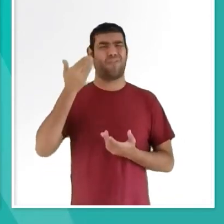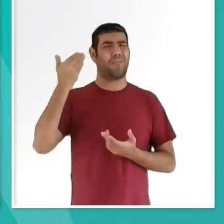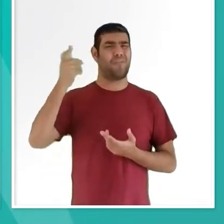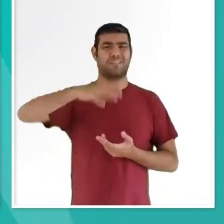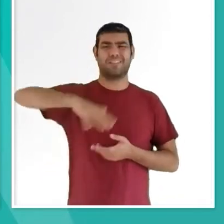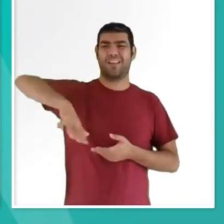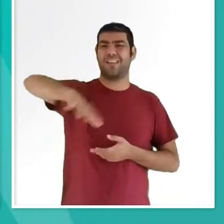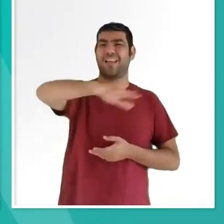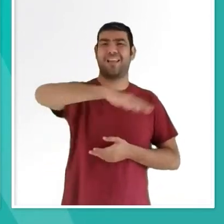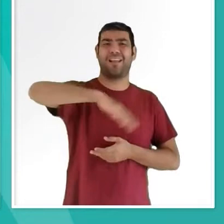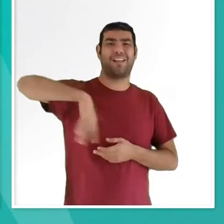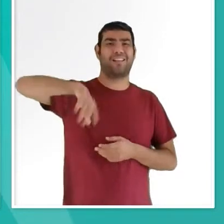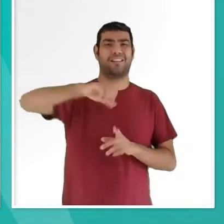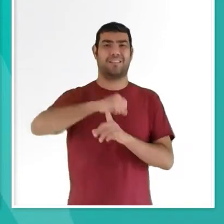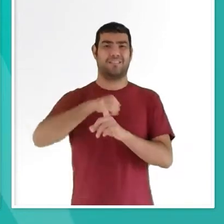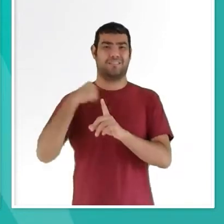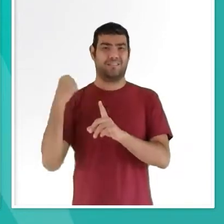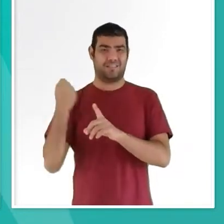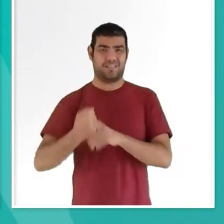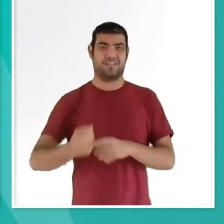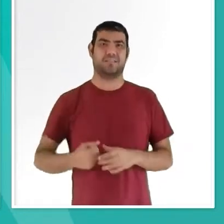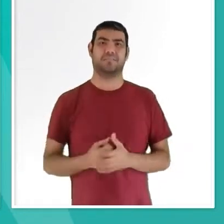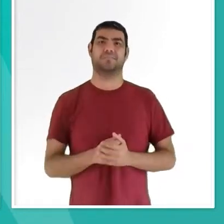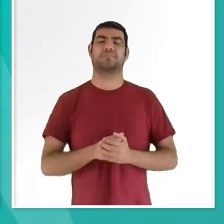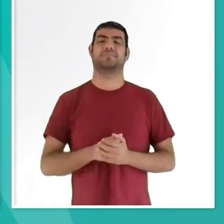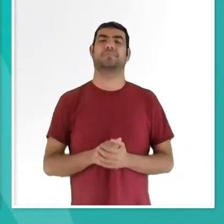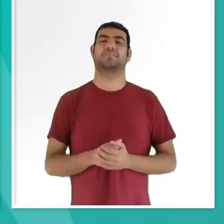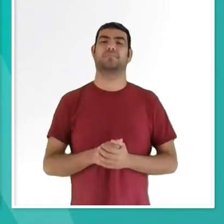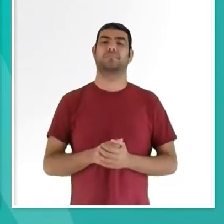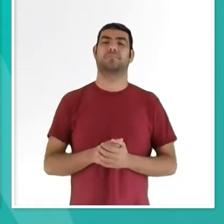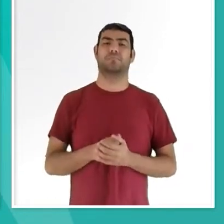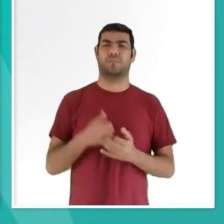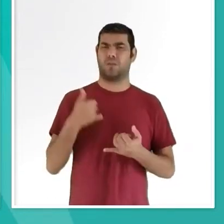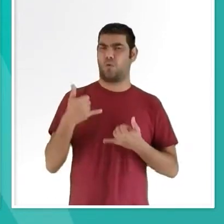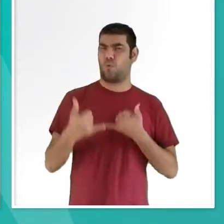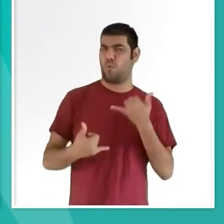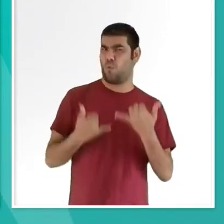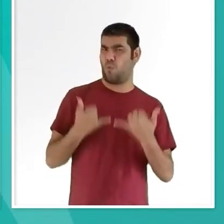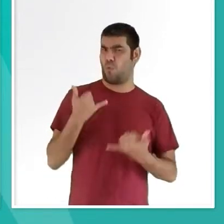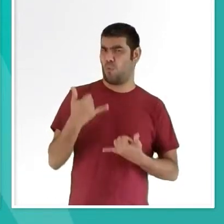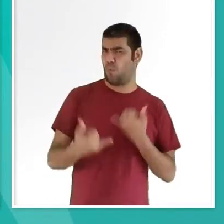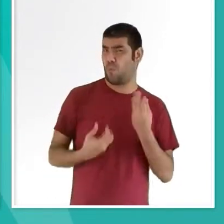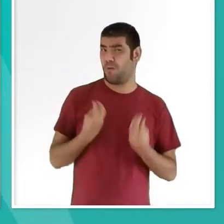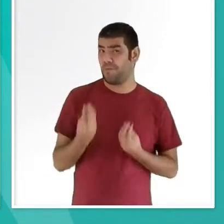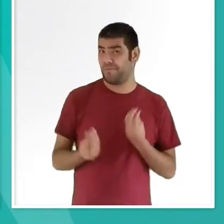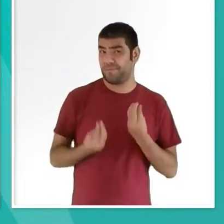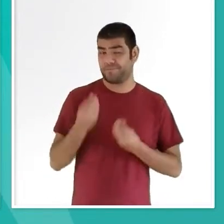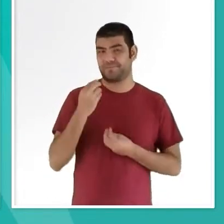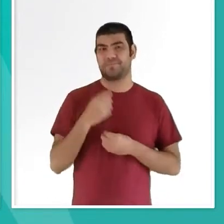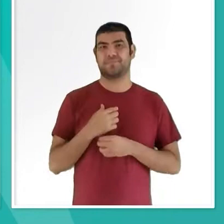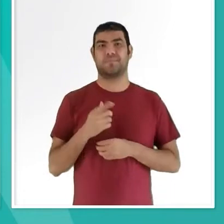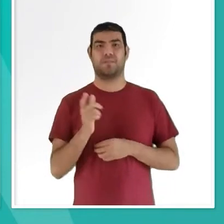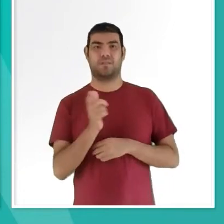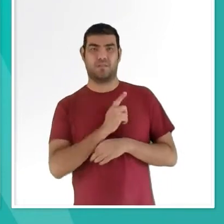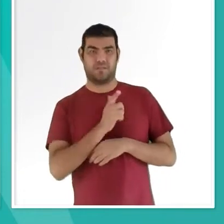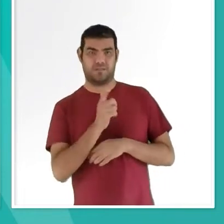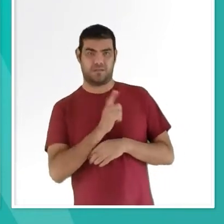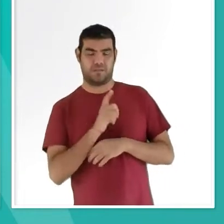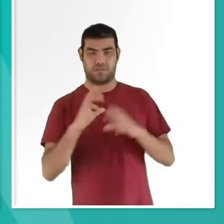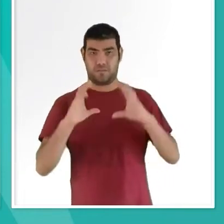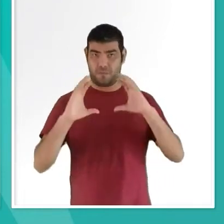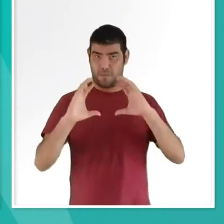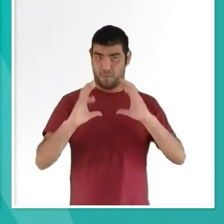sociedade deles. Esse jogo era o seguinte, havia uma bola feita também